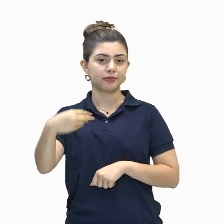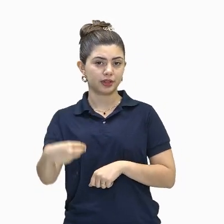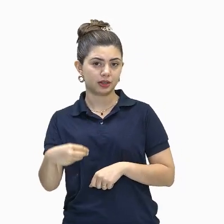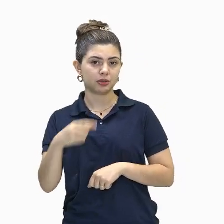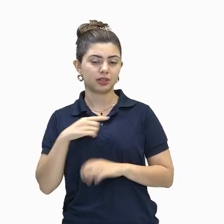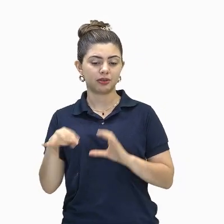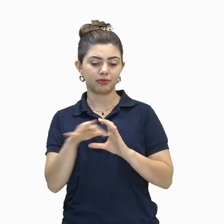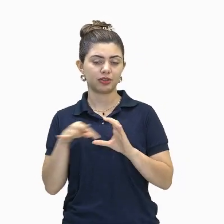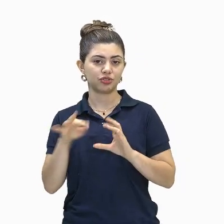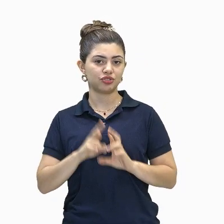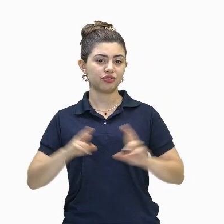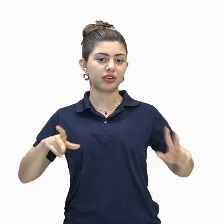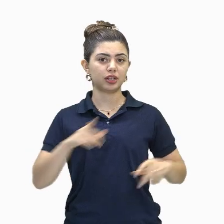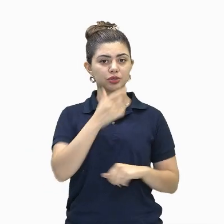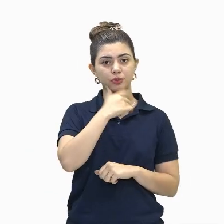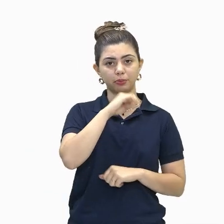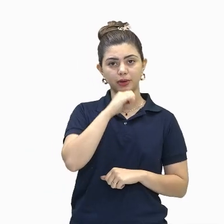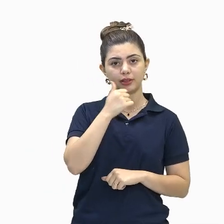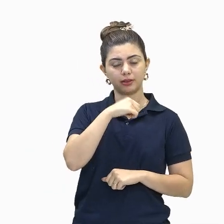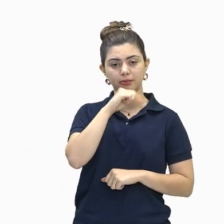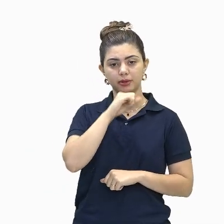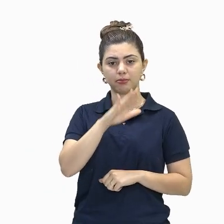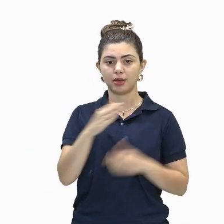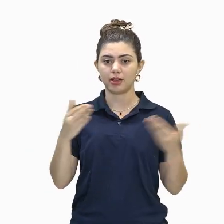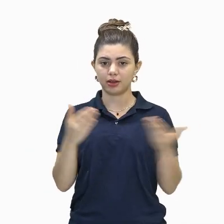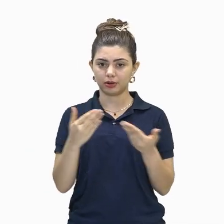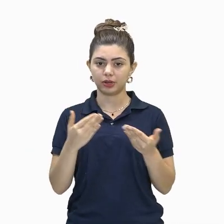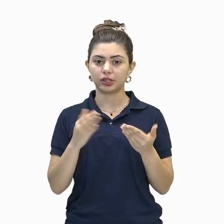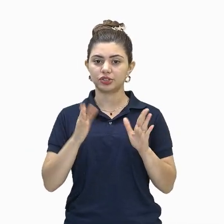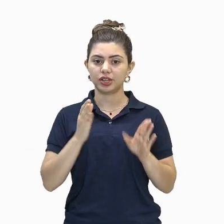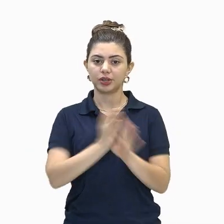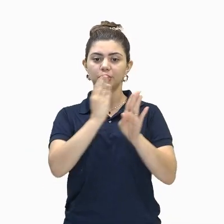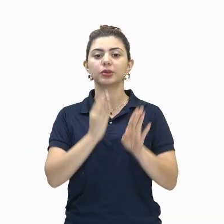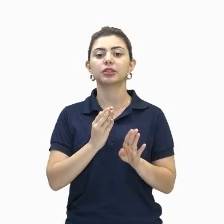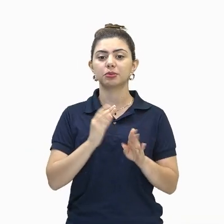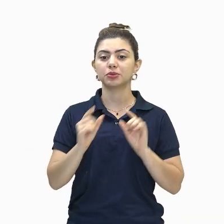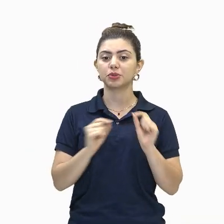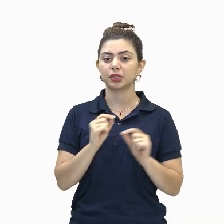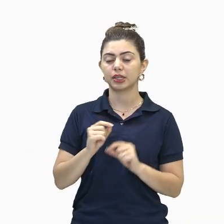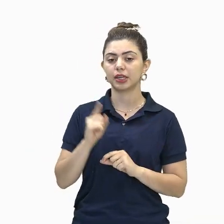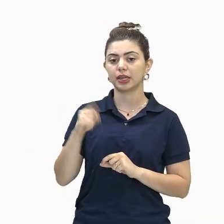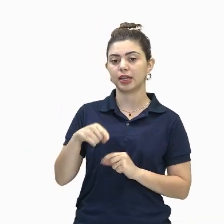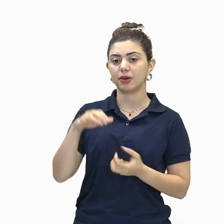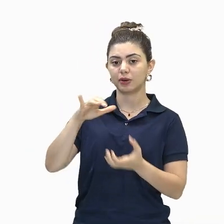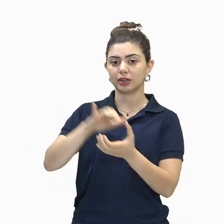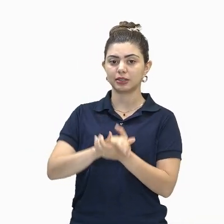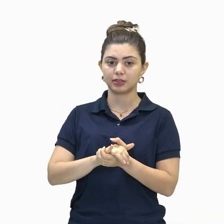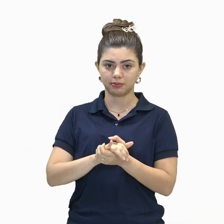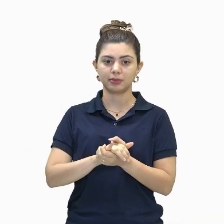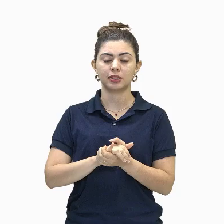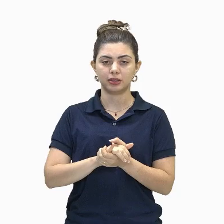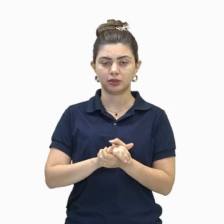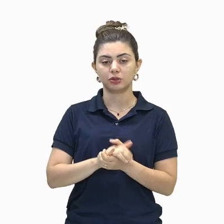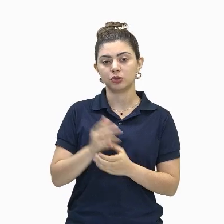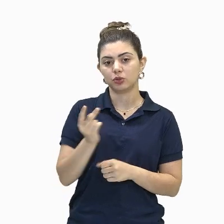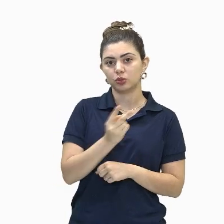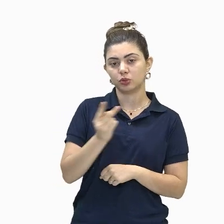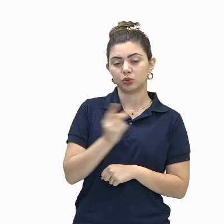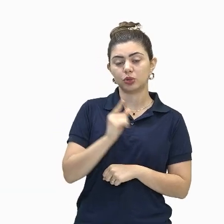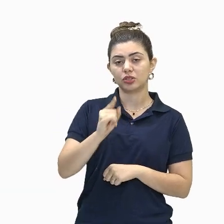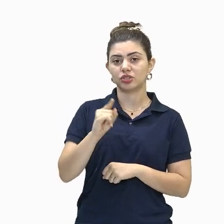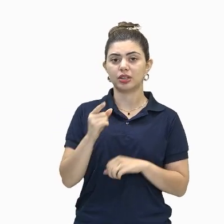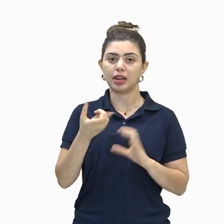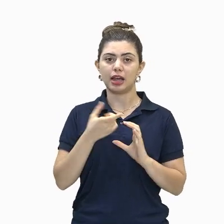fenótipos diferentes dos pais. Então, a gente encontra aqui esse casal na segunda geração, que não é afetado pelo albinismo,